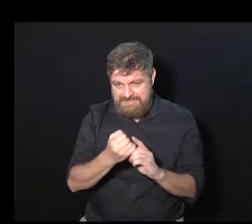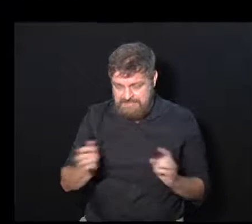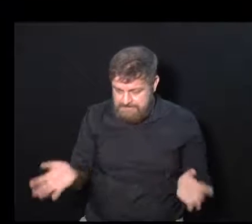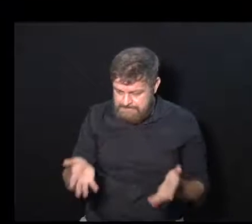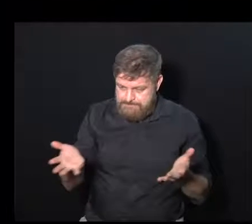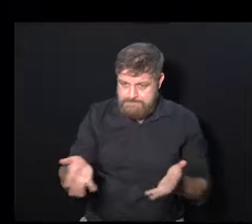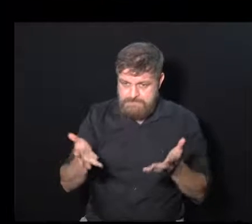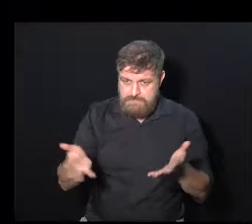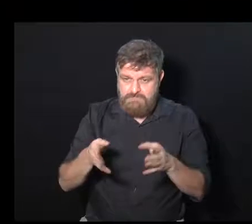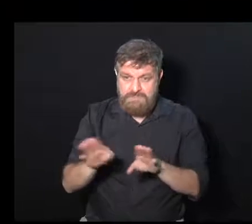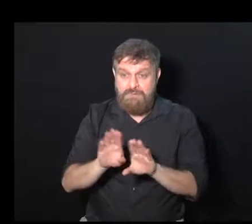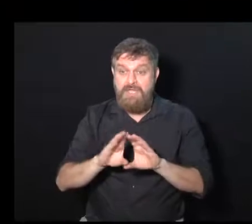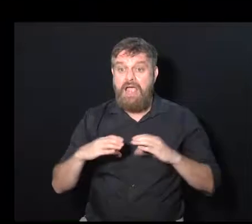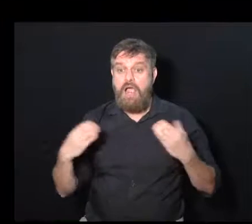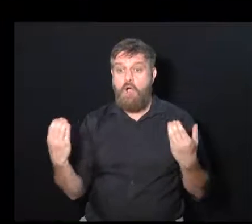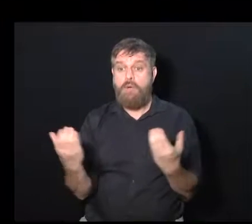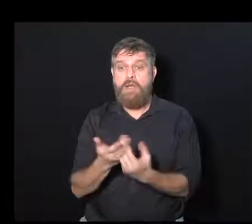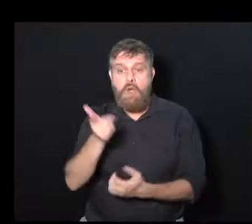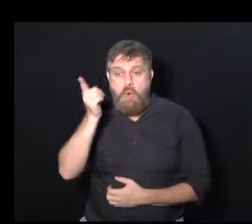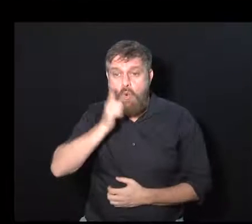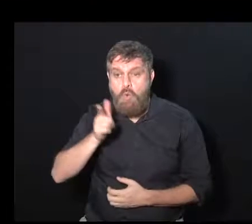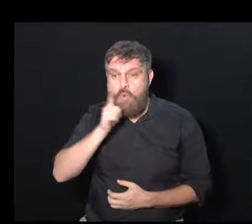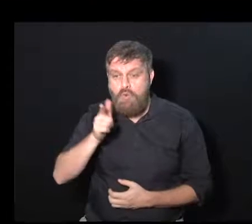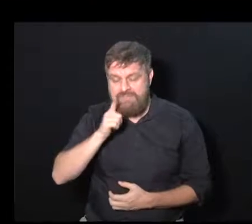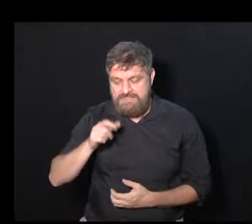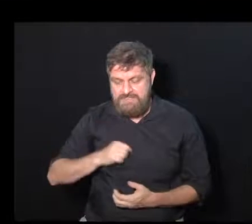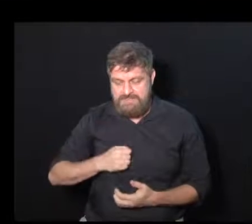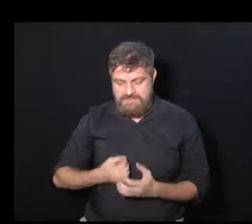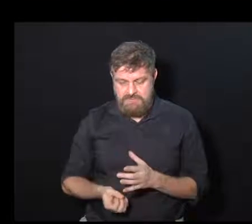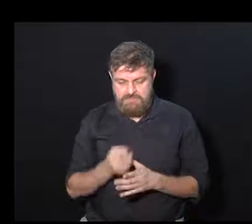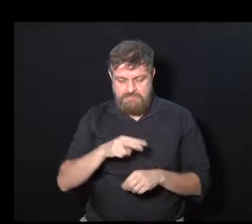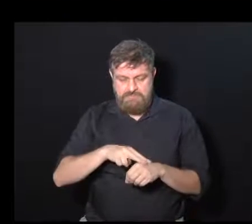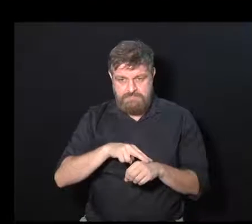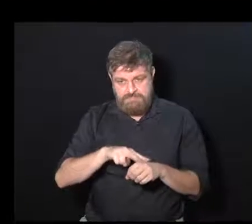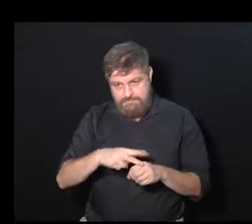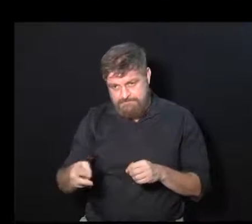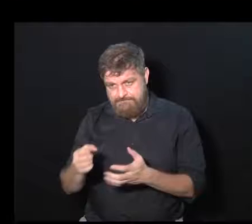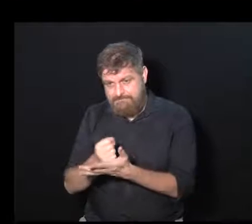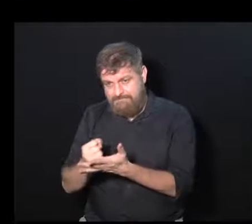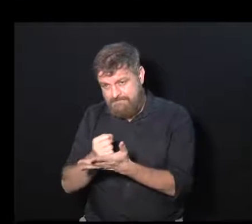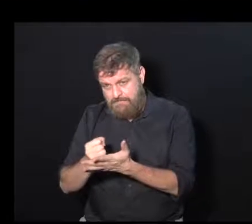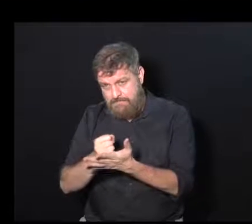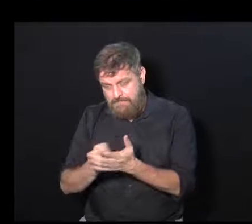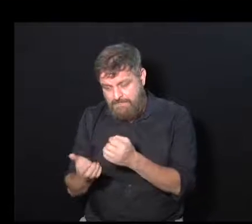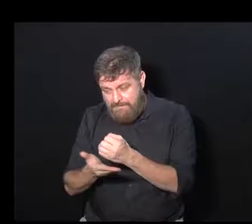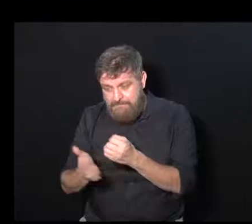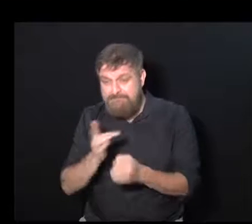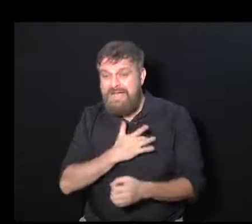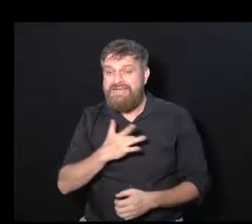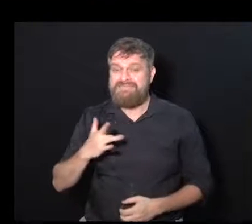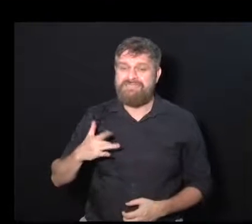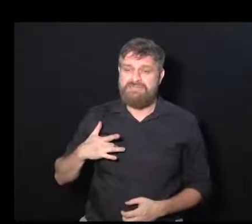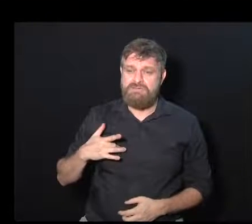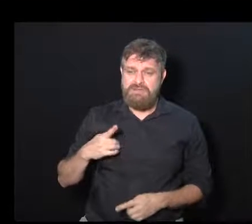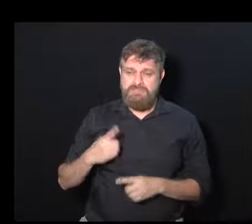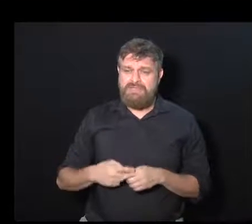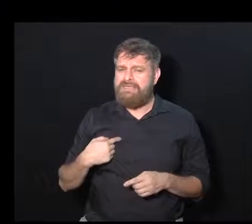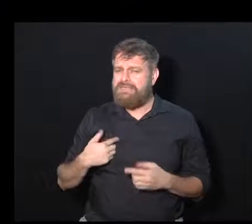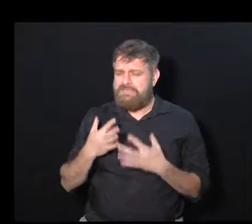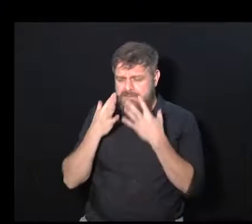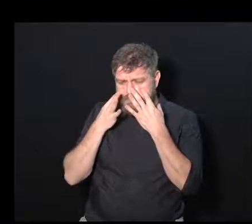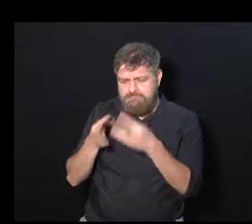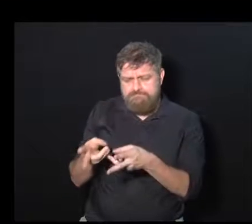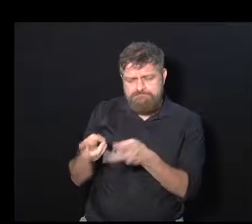farmacêutica às comunidades, com a ênfase aos cuidados primários em saúde, porque ele observou